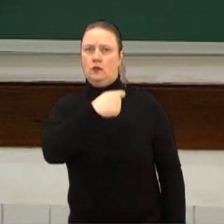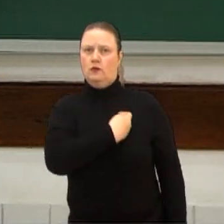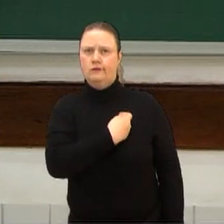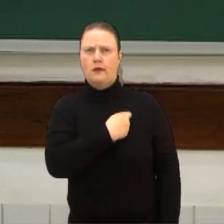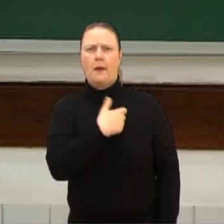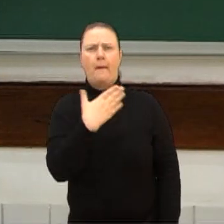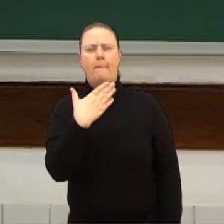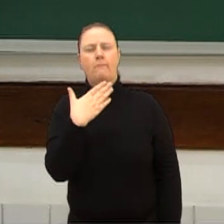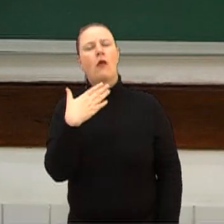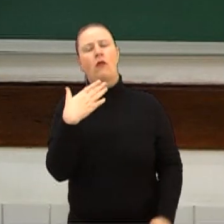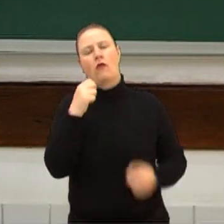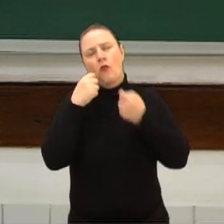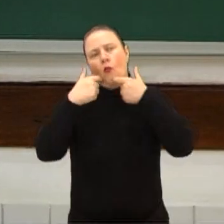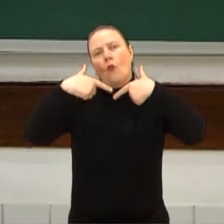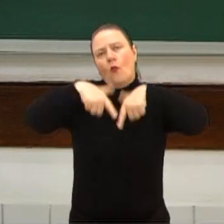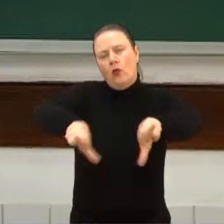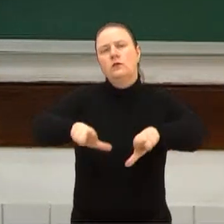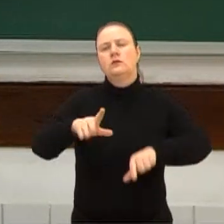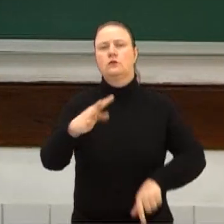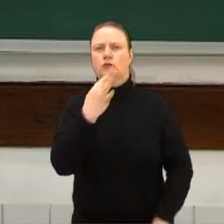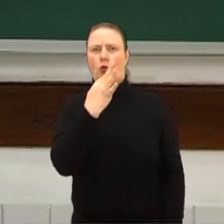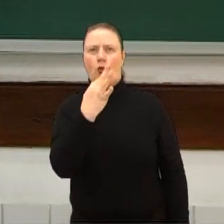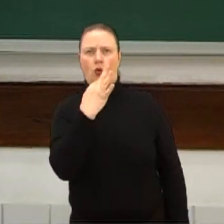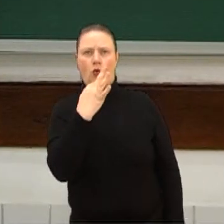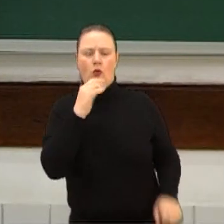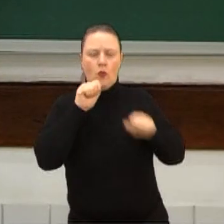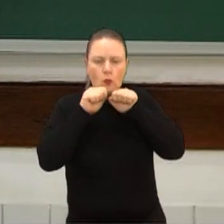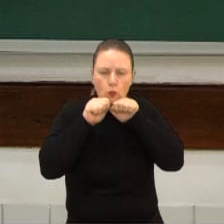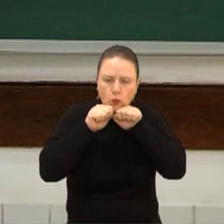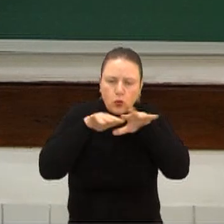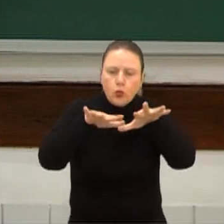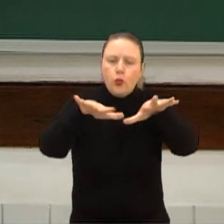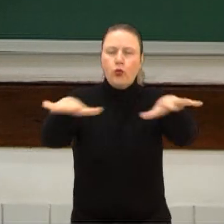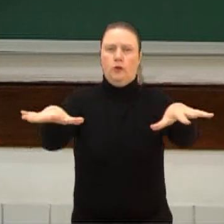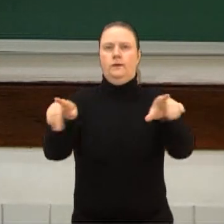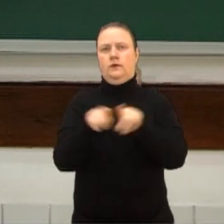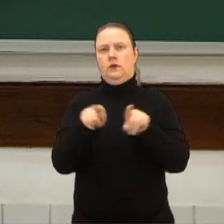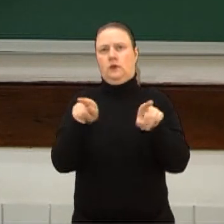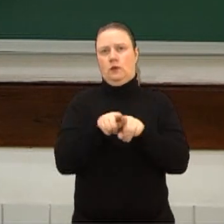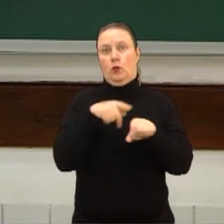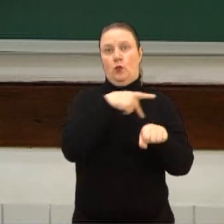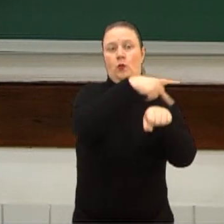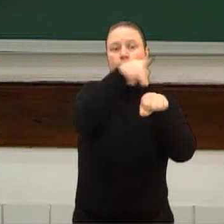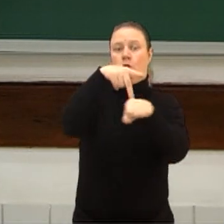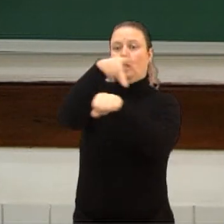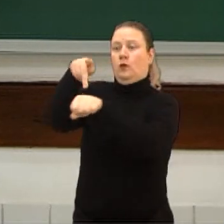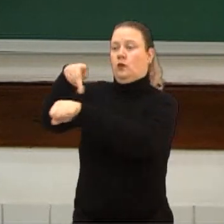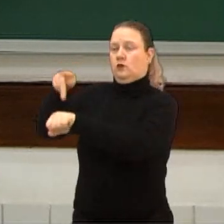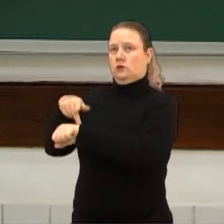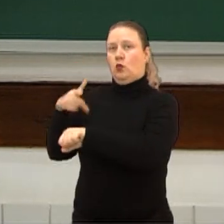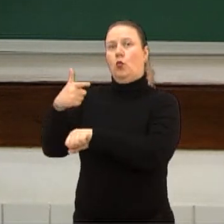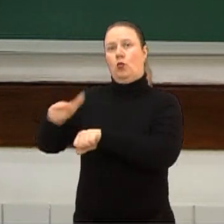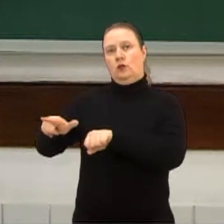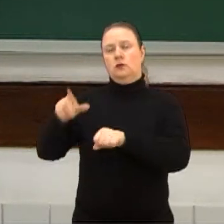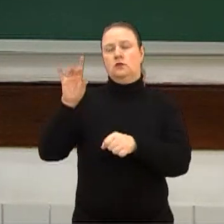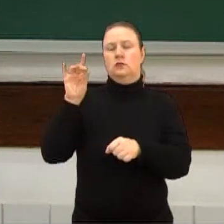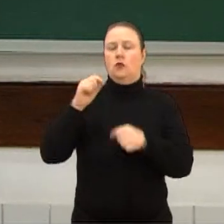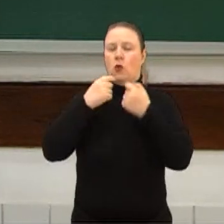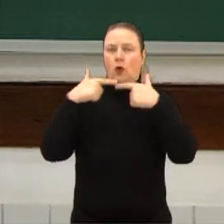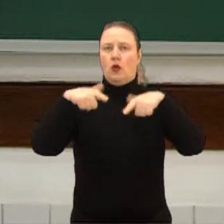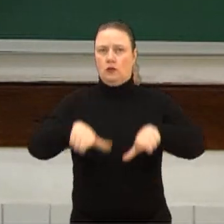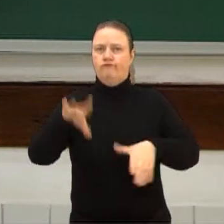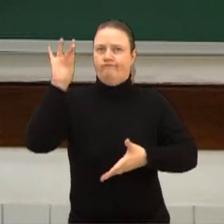mais falado, com outros países utilizando com o idioma oficial. Mas não tiramos o mérito que também